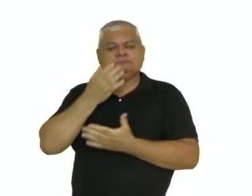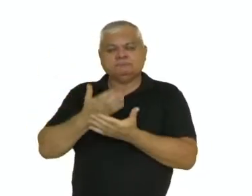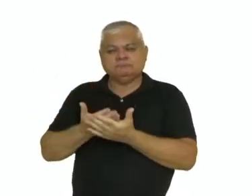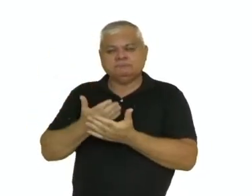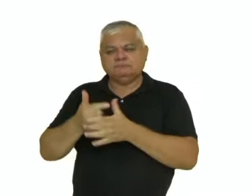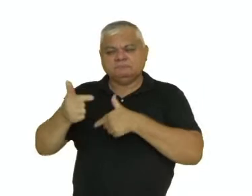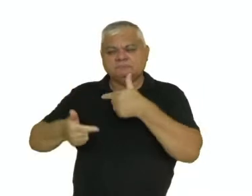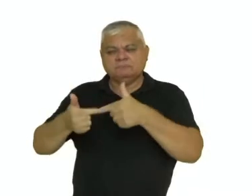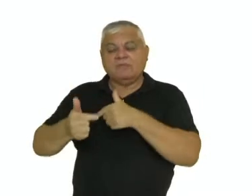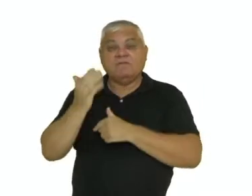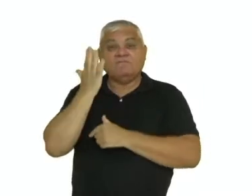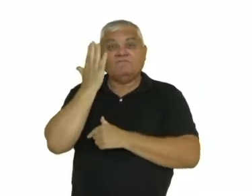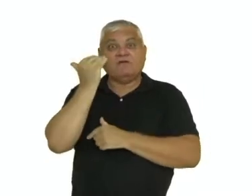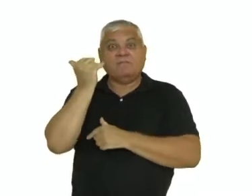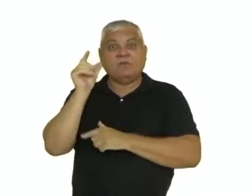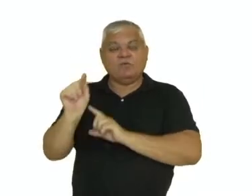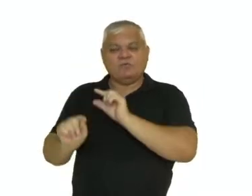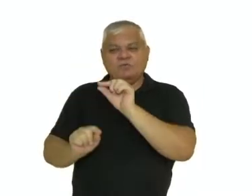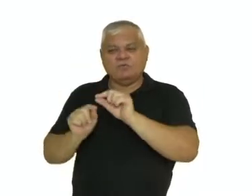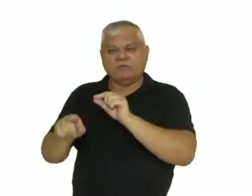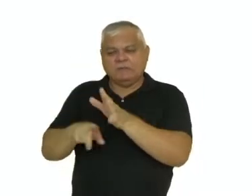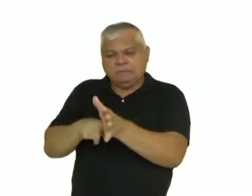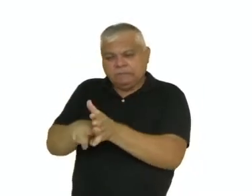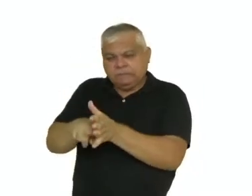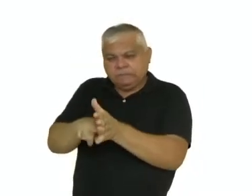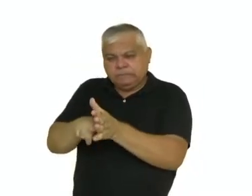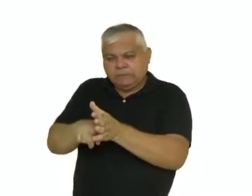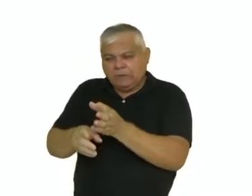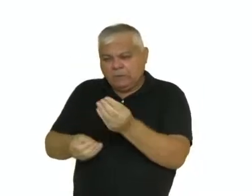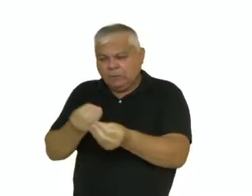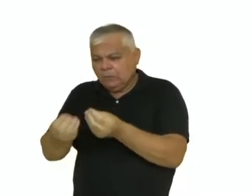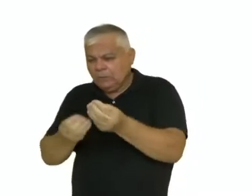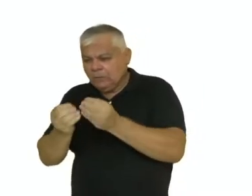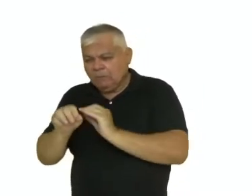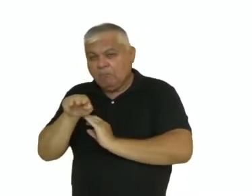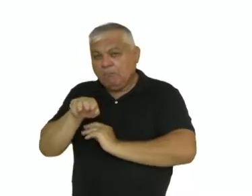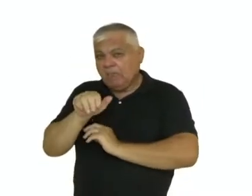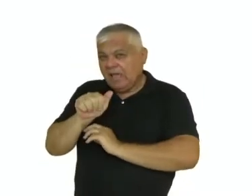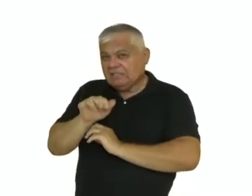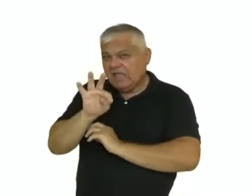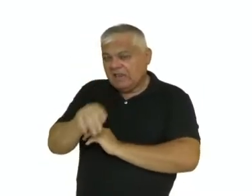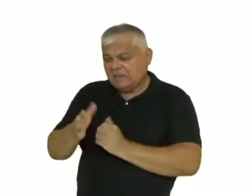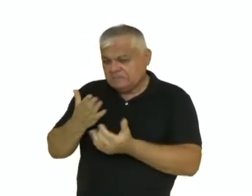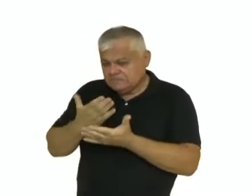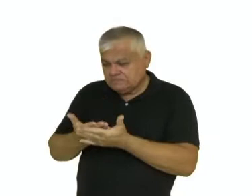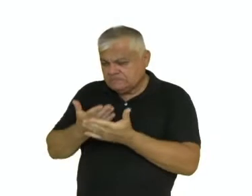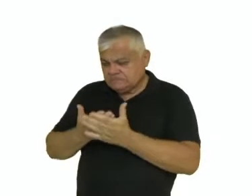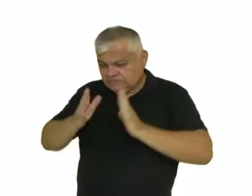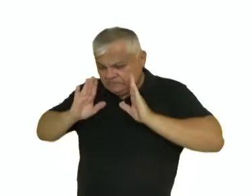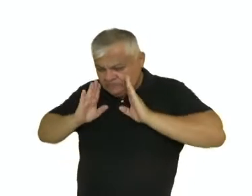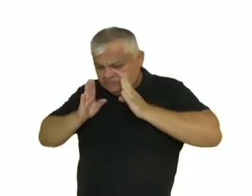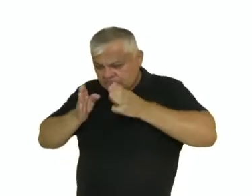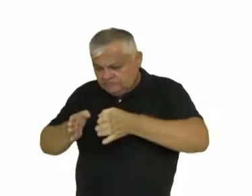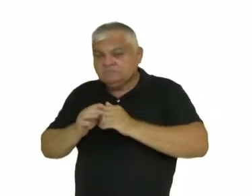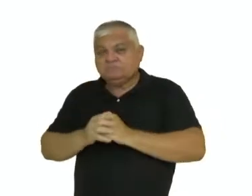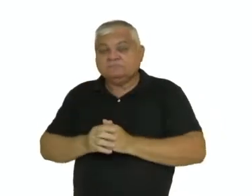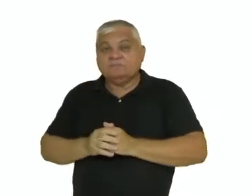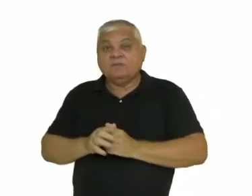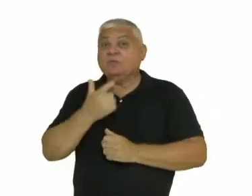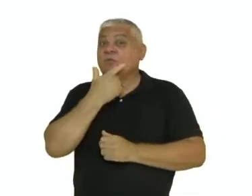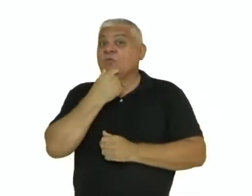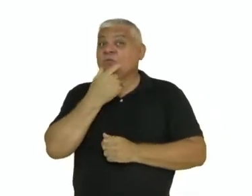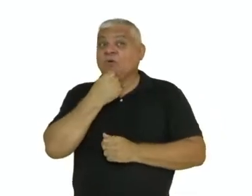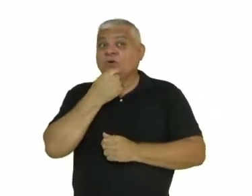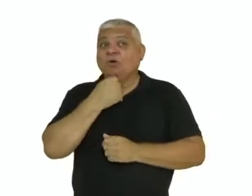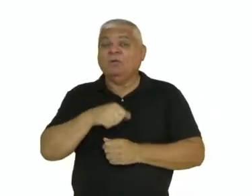famosa com o intuito da investigação do comportamento da matéria. Então, o Rutherford montou esse experimento aqui.